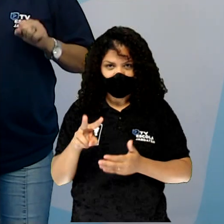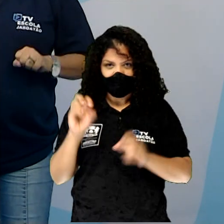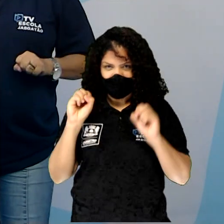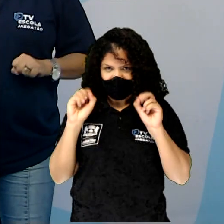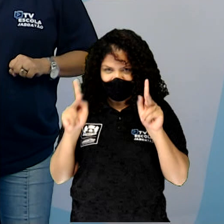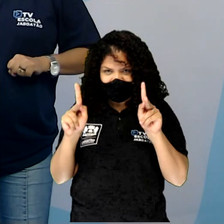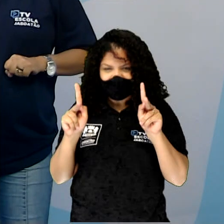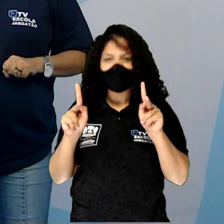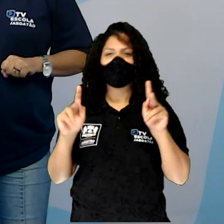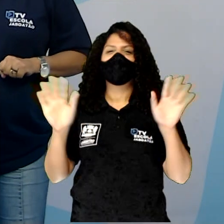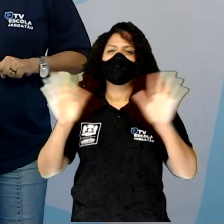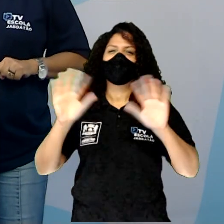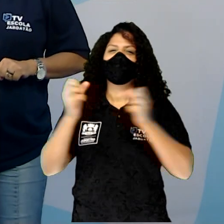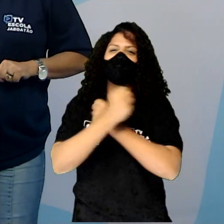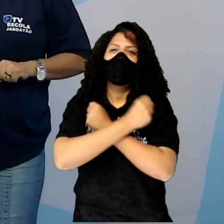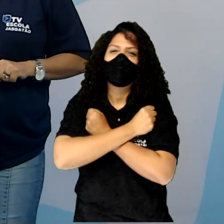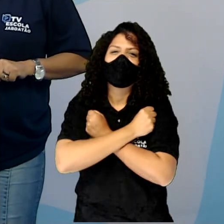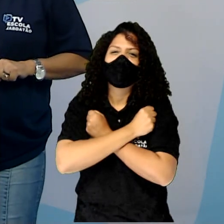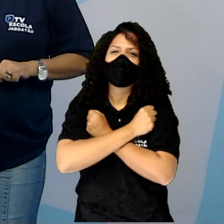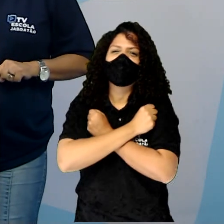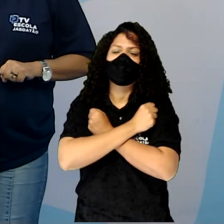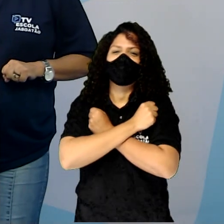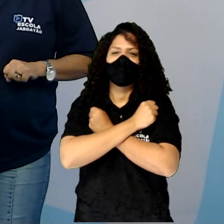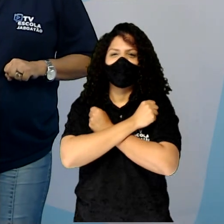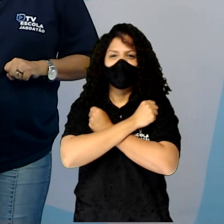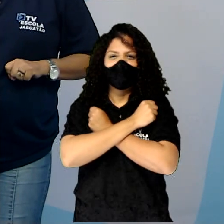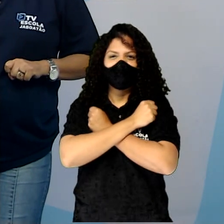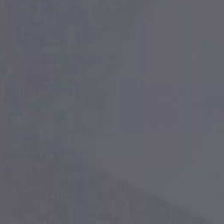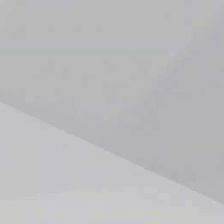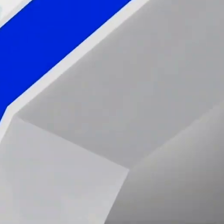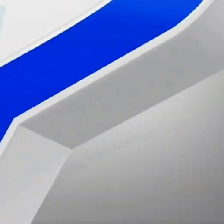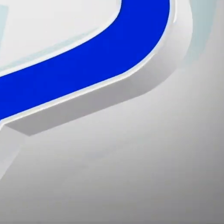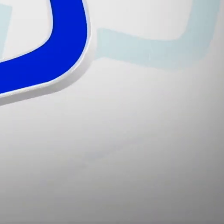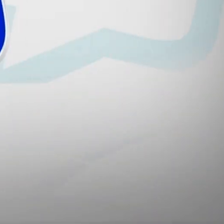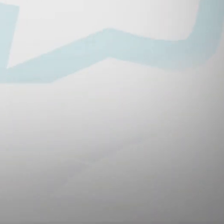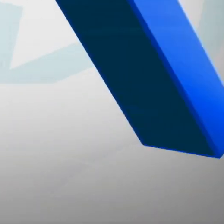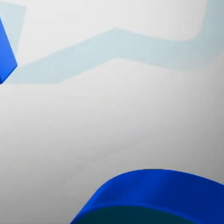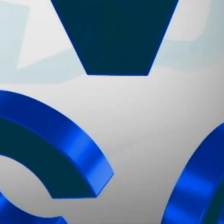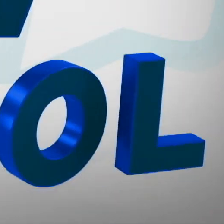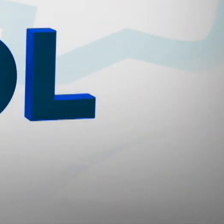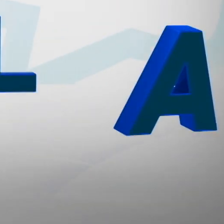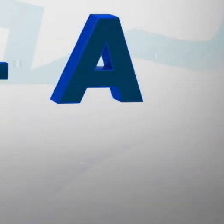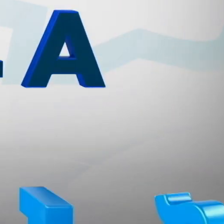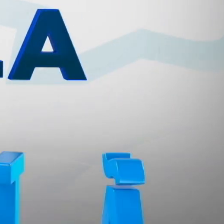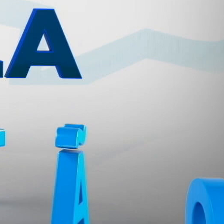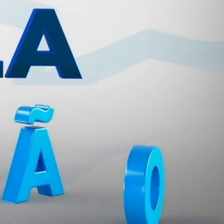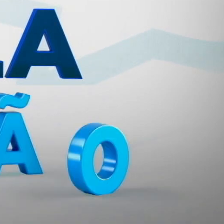Um abraço e até a próxima aula.